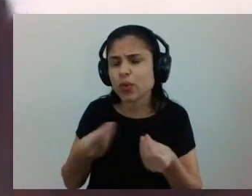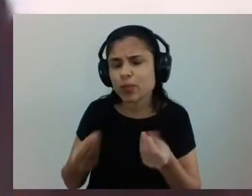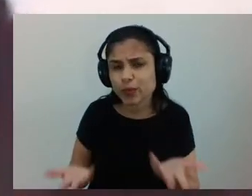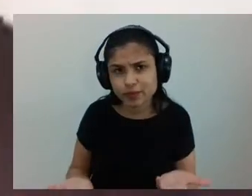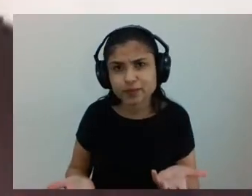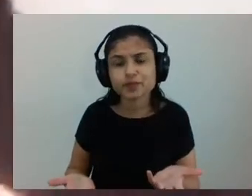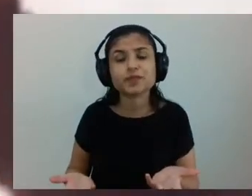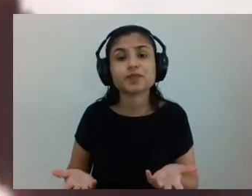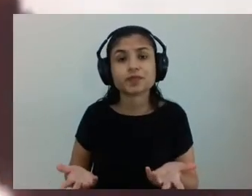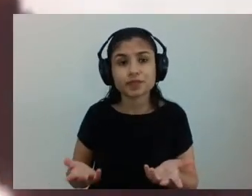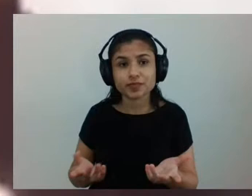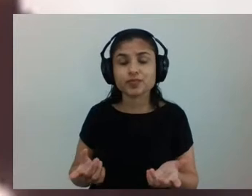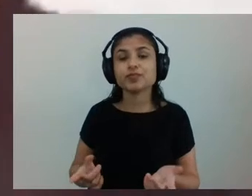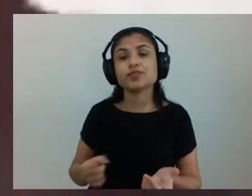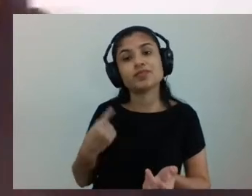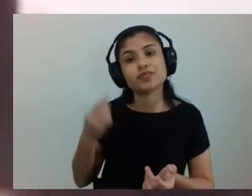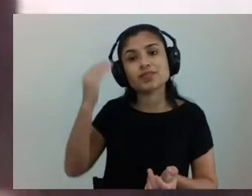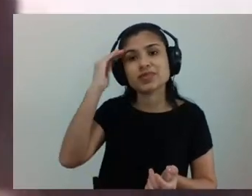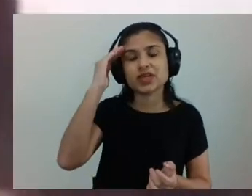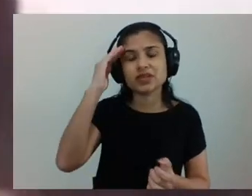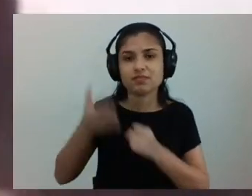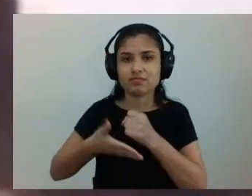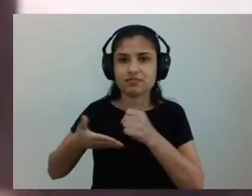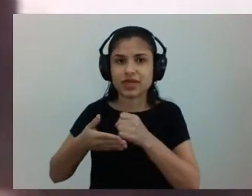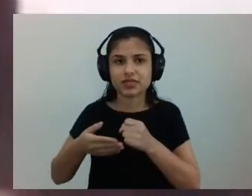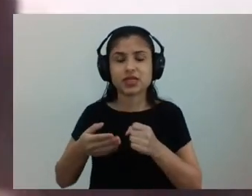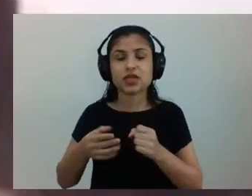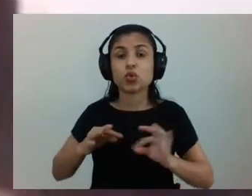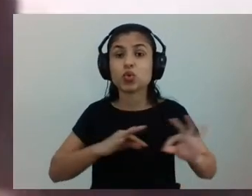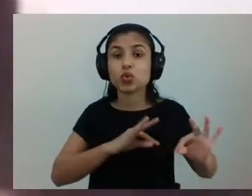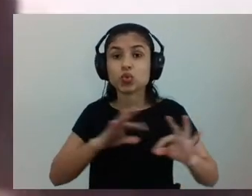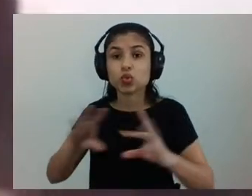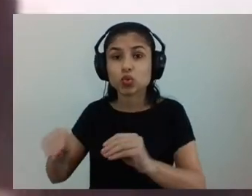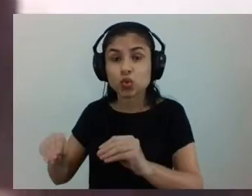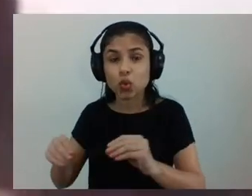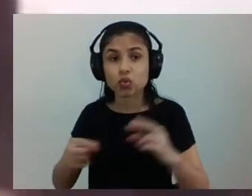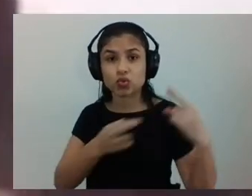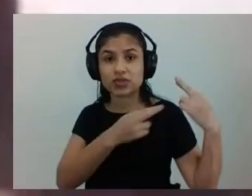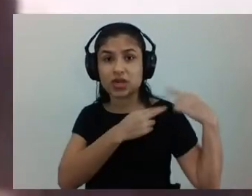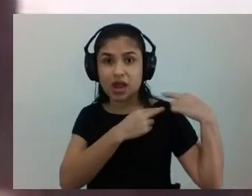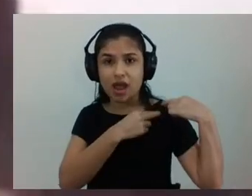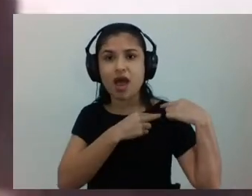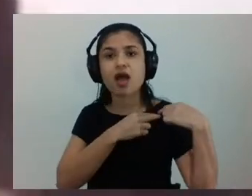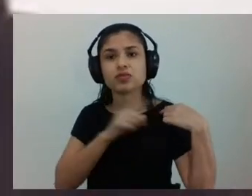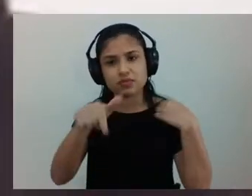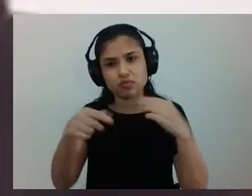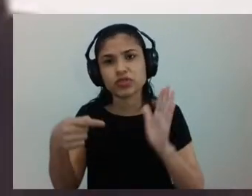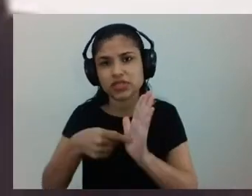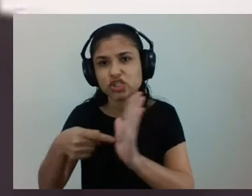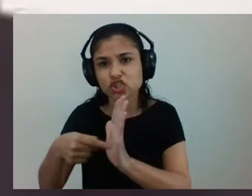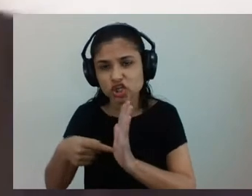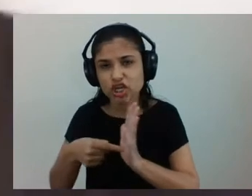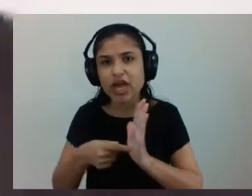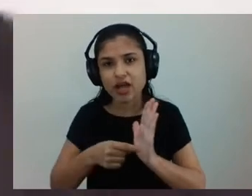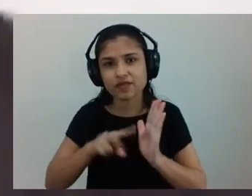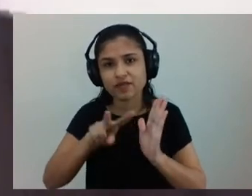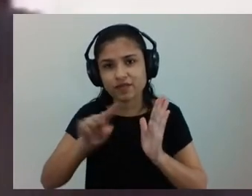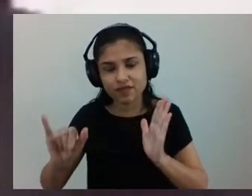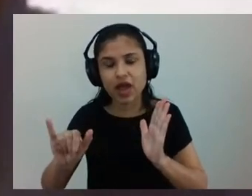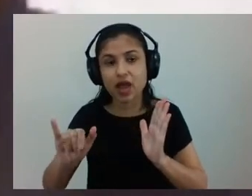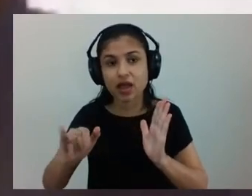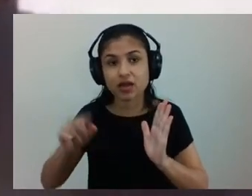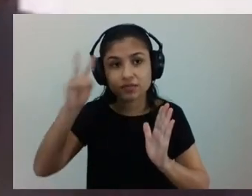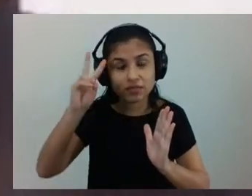Nós queremos a base de que todos os cargos que ainda devem ser indicados, lembrando vocês que nós apresentamos a